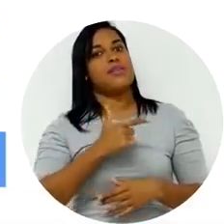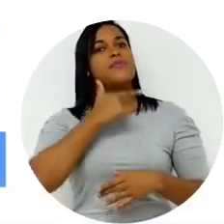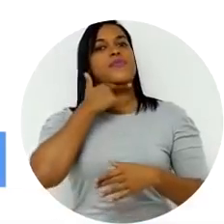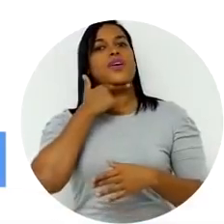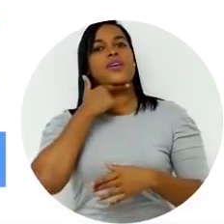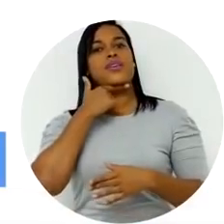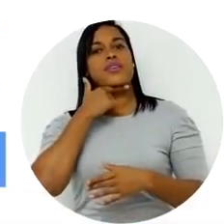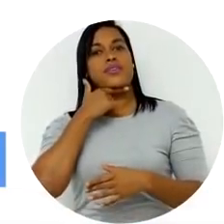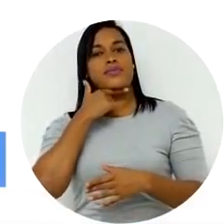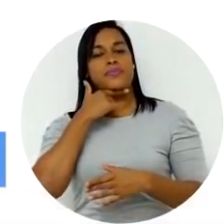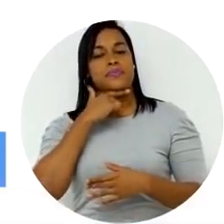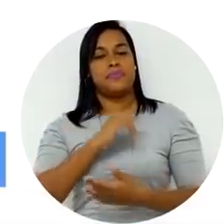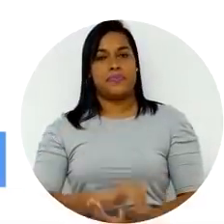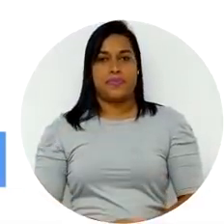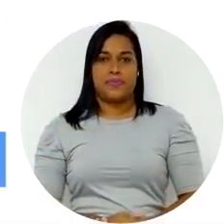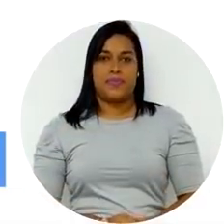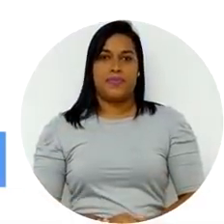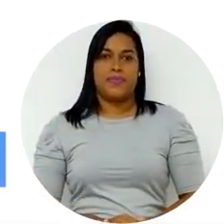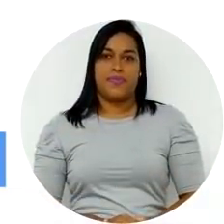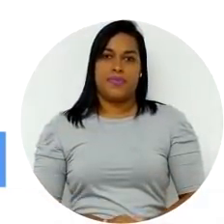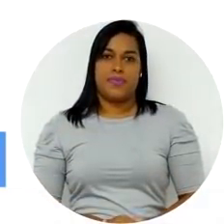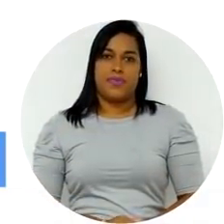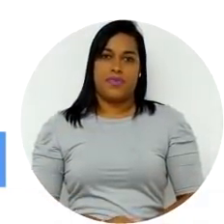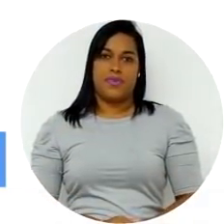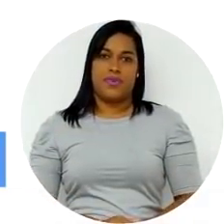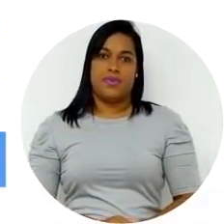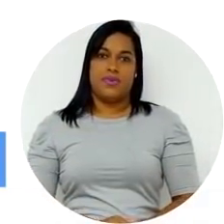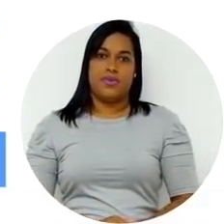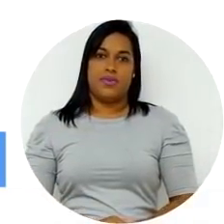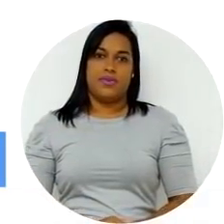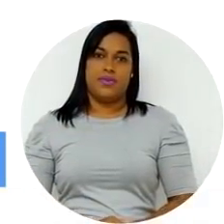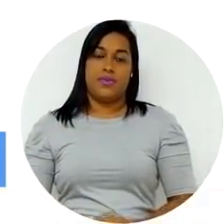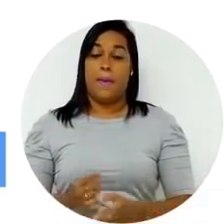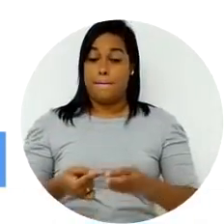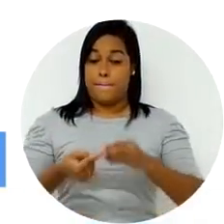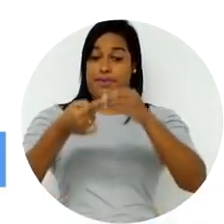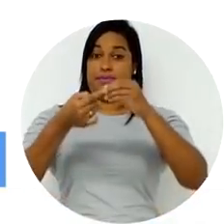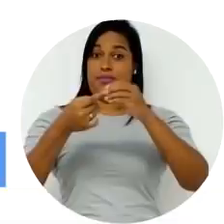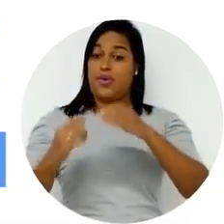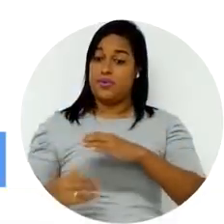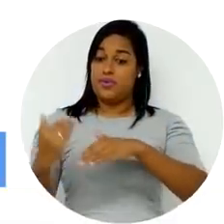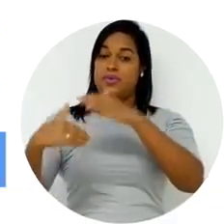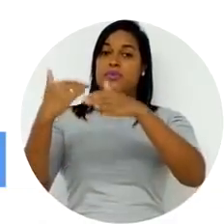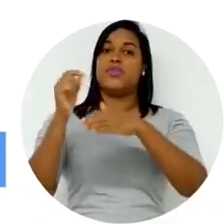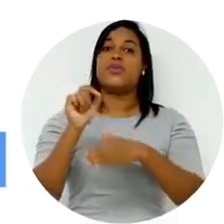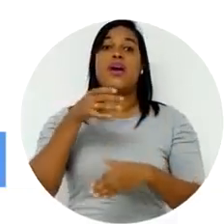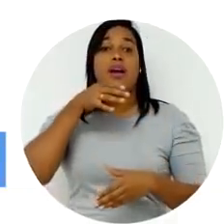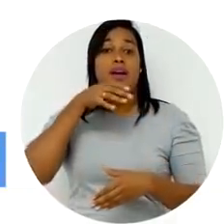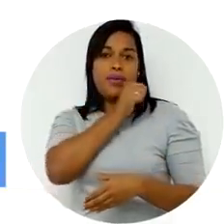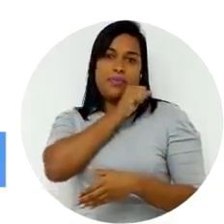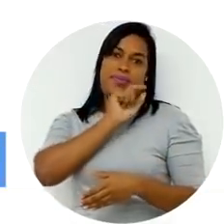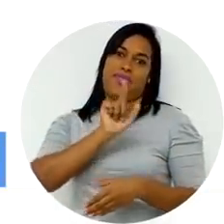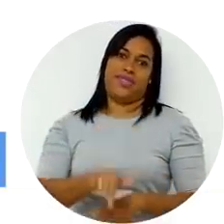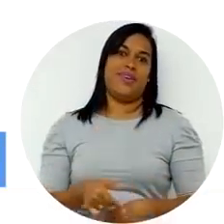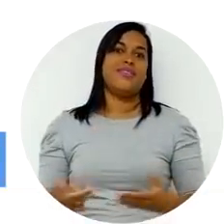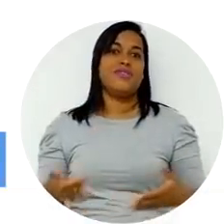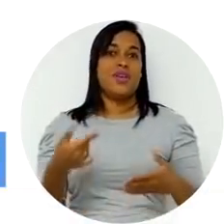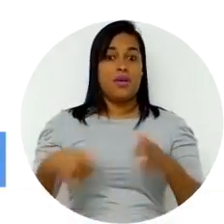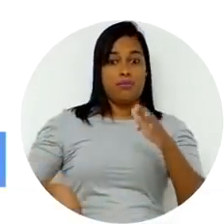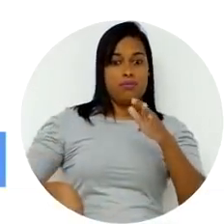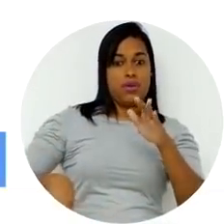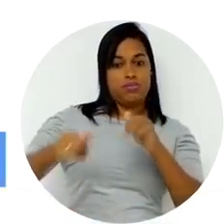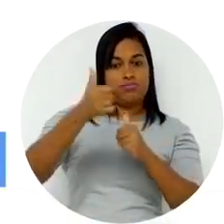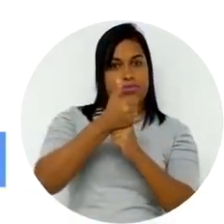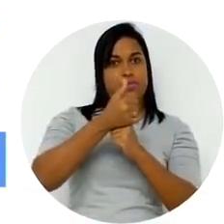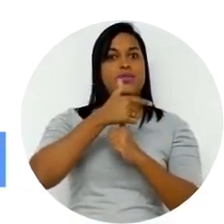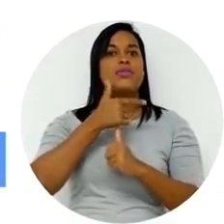e preencher aquela vaga. Então, o principal nesse processo é a rapidez para preencher